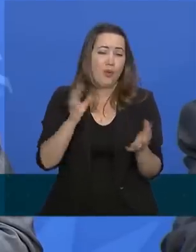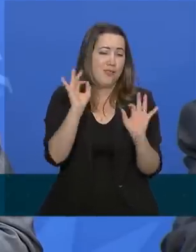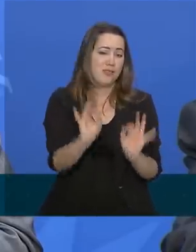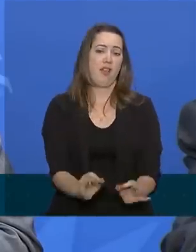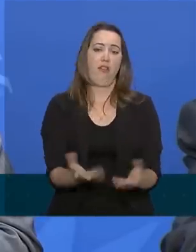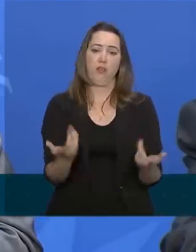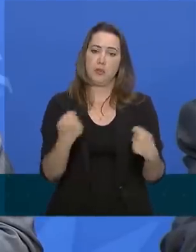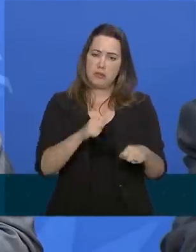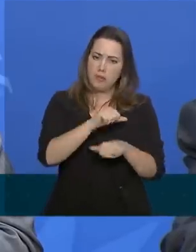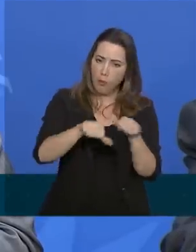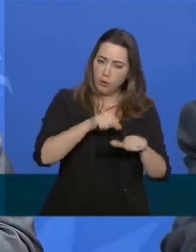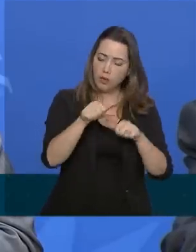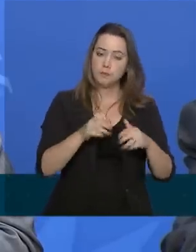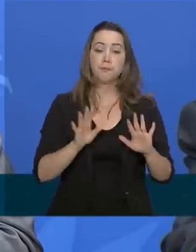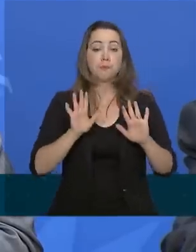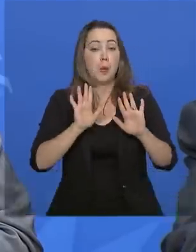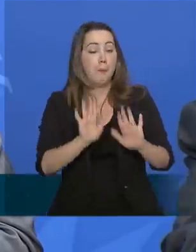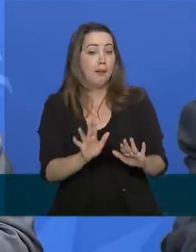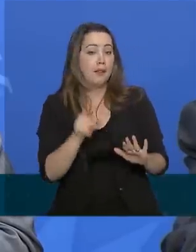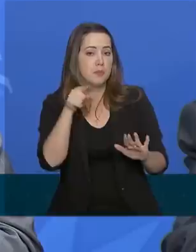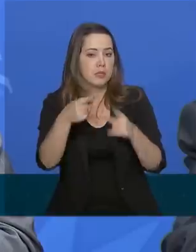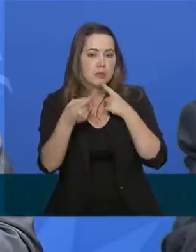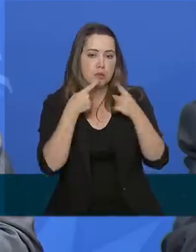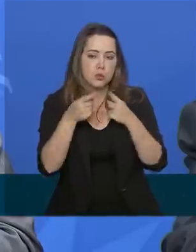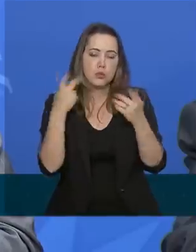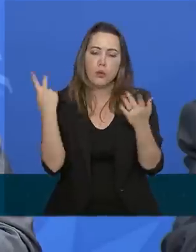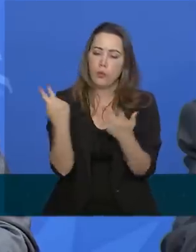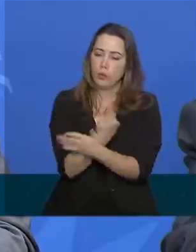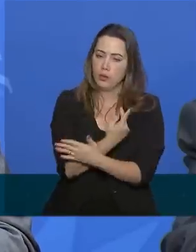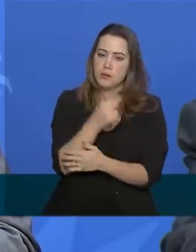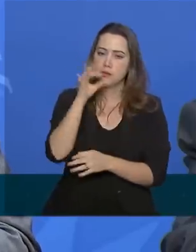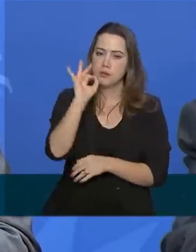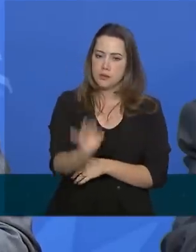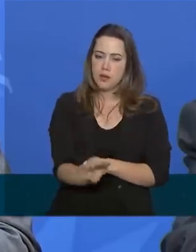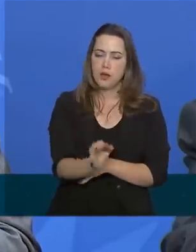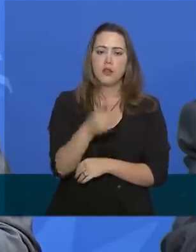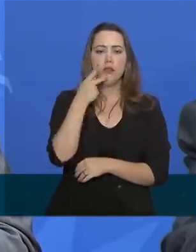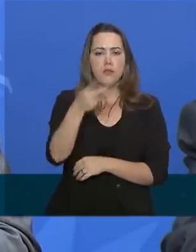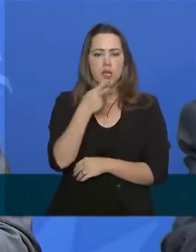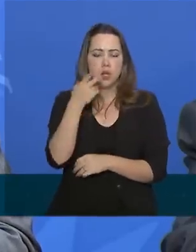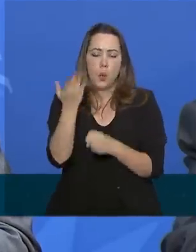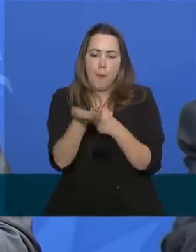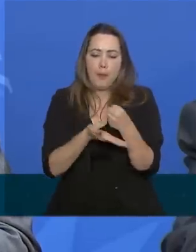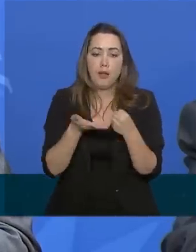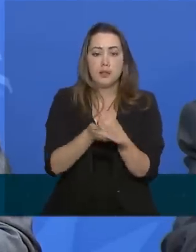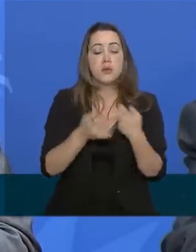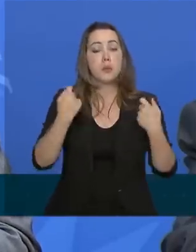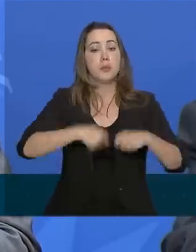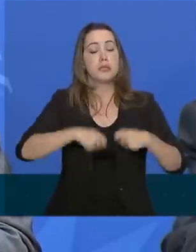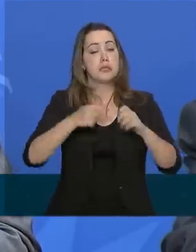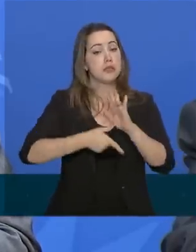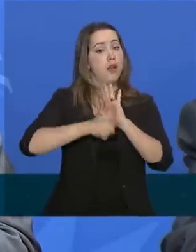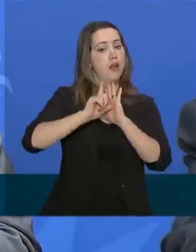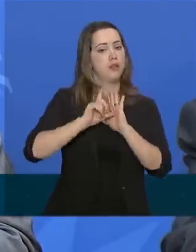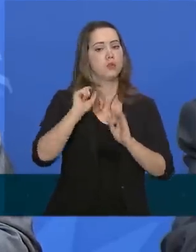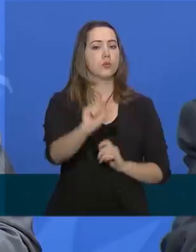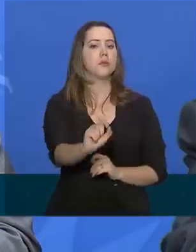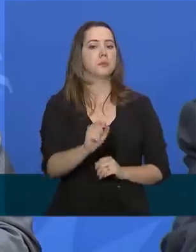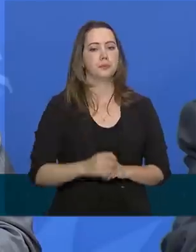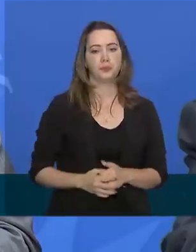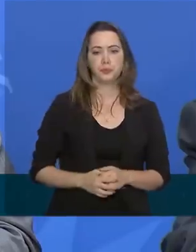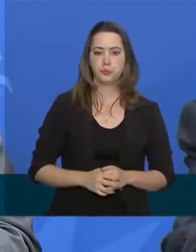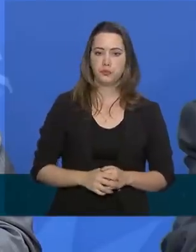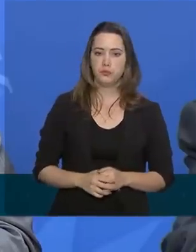adequada mas para que essa discussão possa ser feita em termos razoáveis é preciso antes de tudo